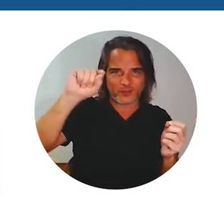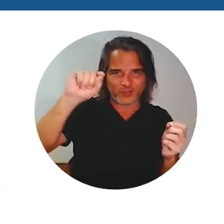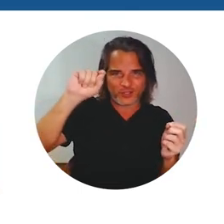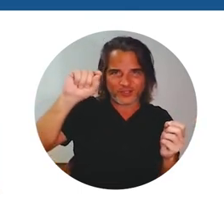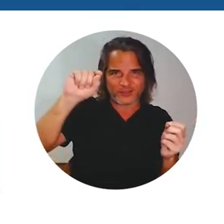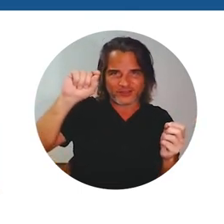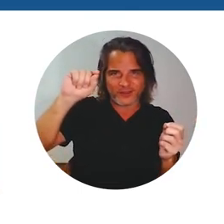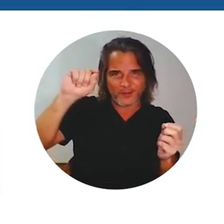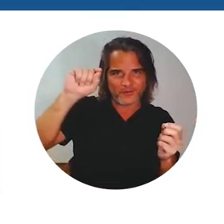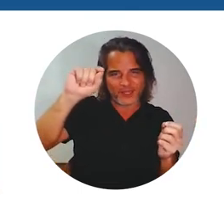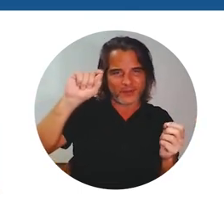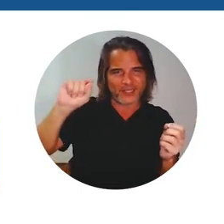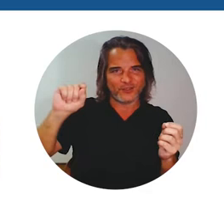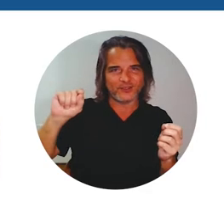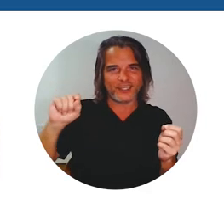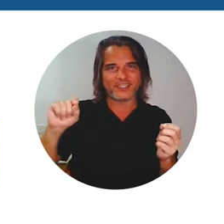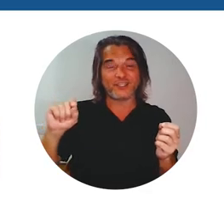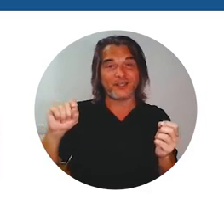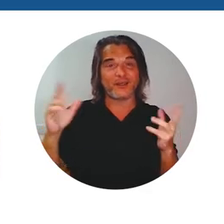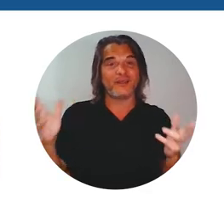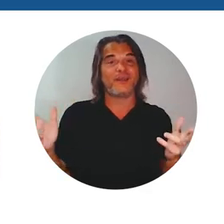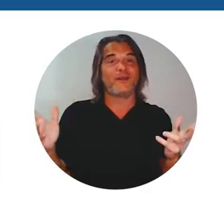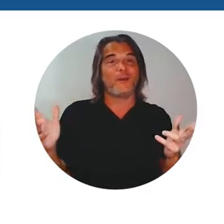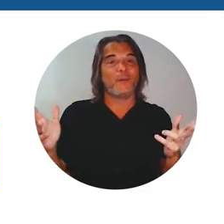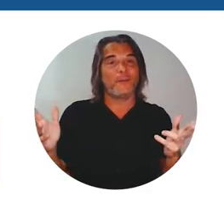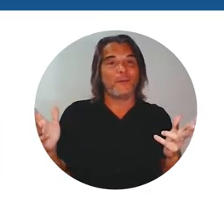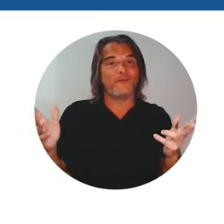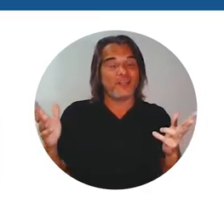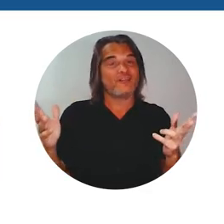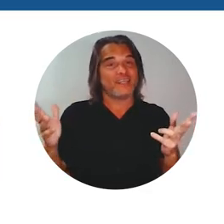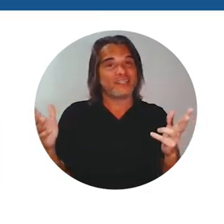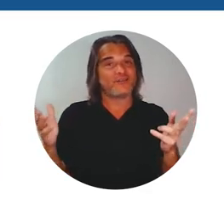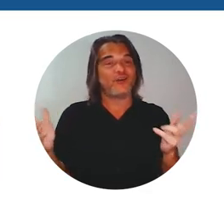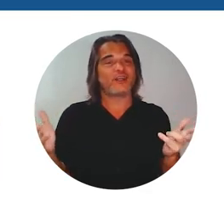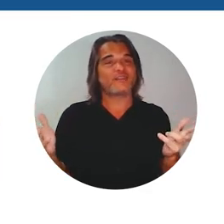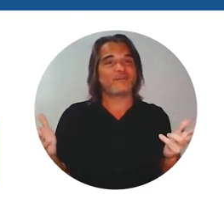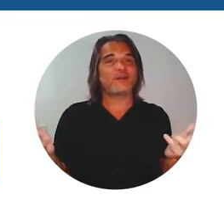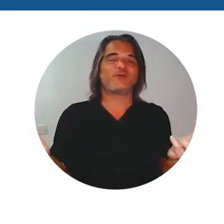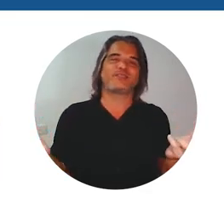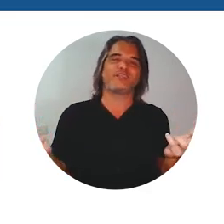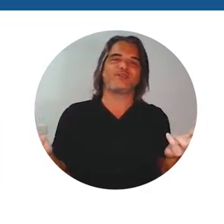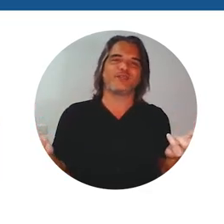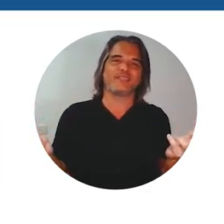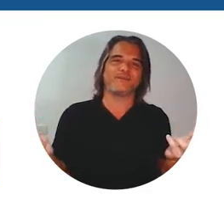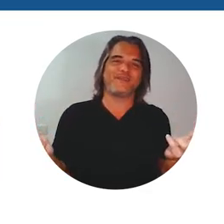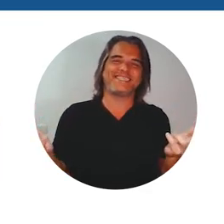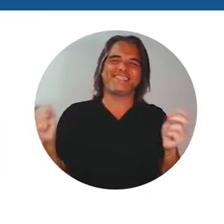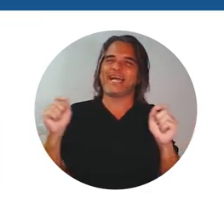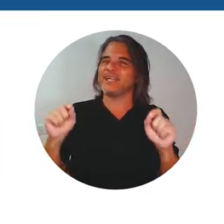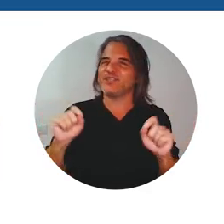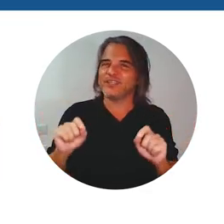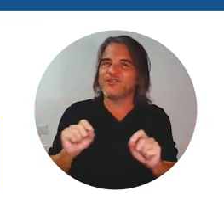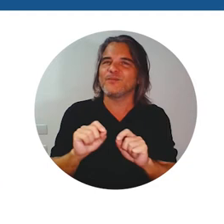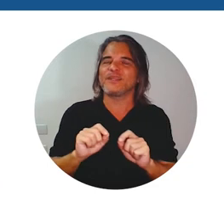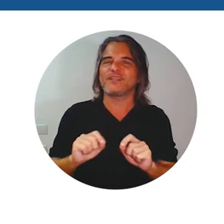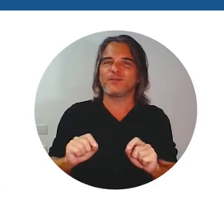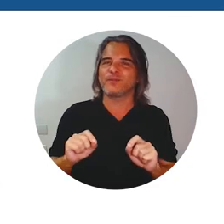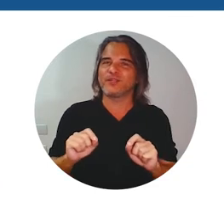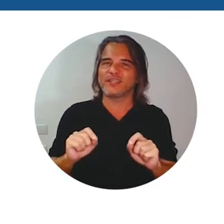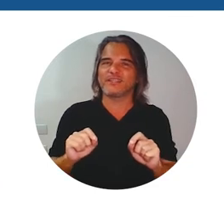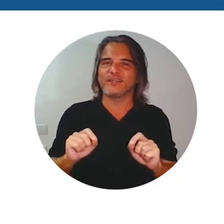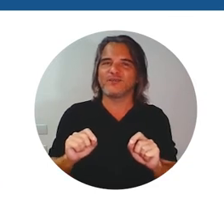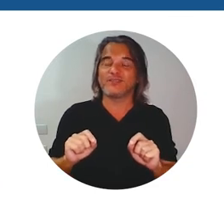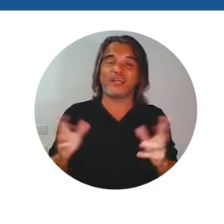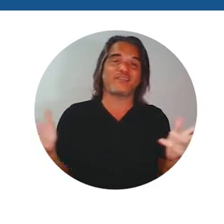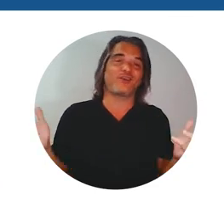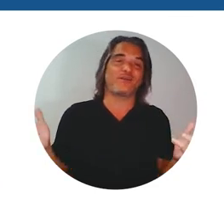o nosso objetivo é esse pontinho vermelho, é a gente ter evidências fortes para boas questões. E a gente acha que começa com uma